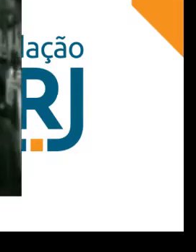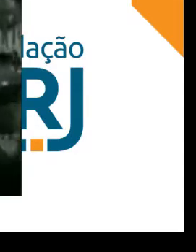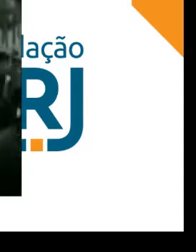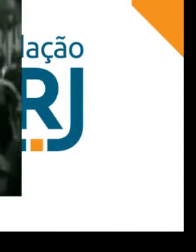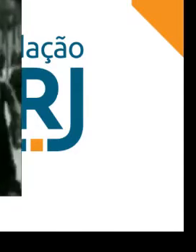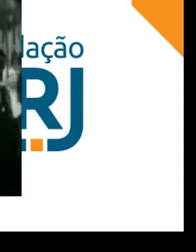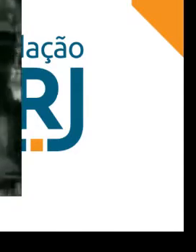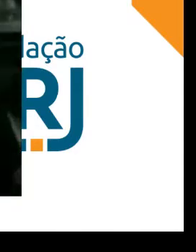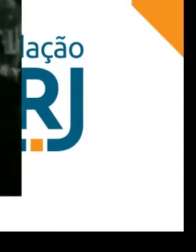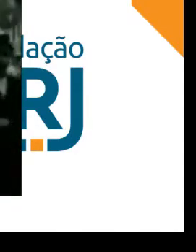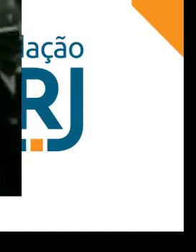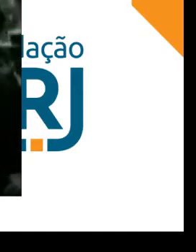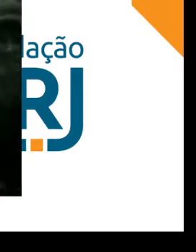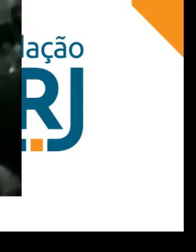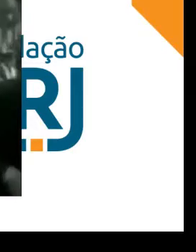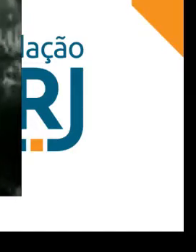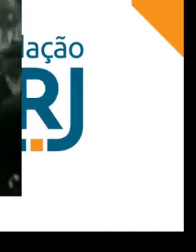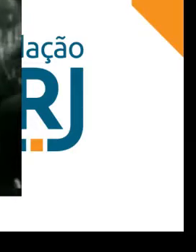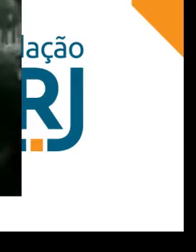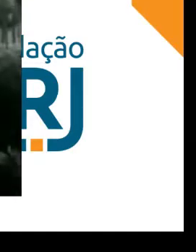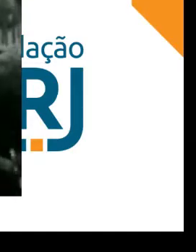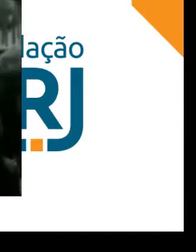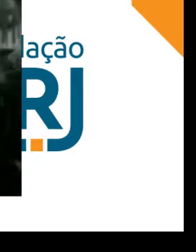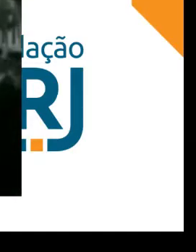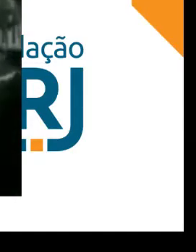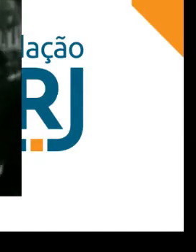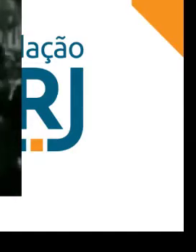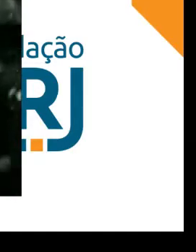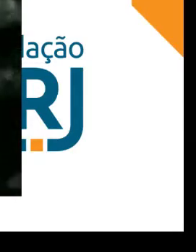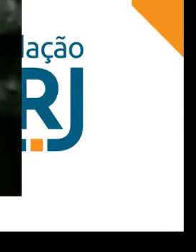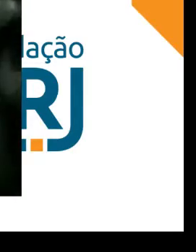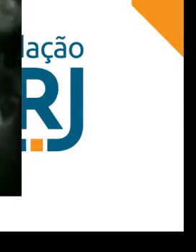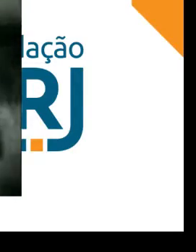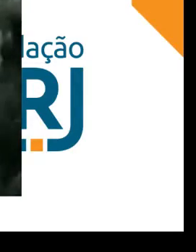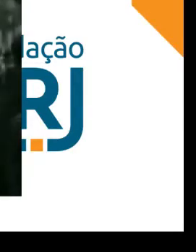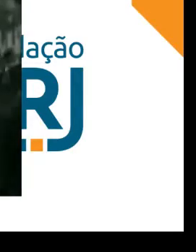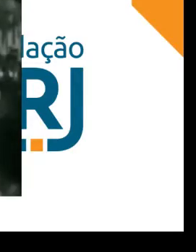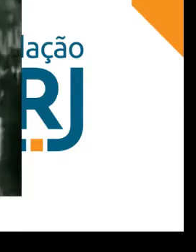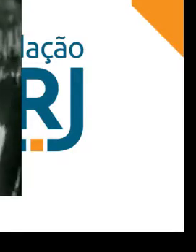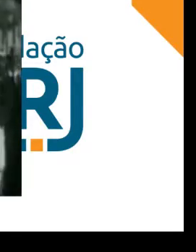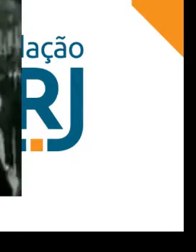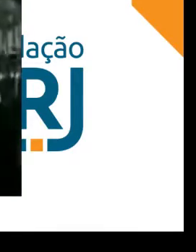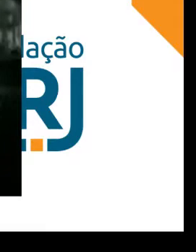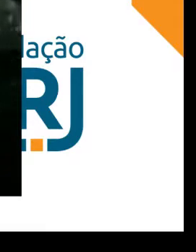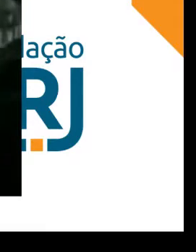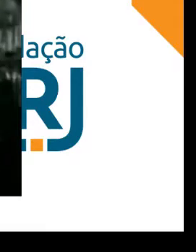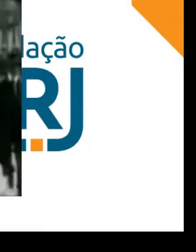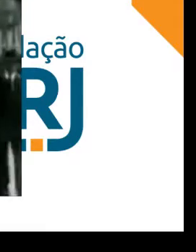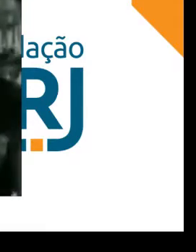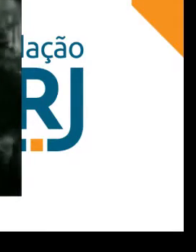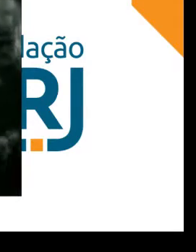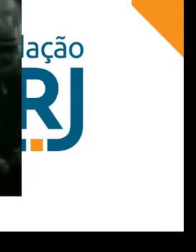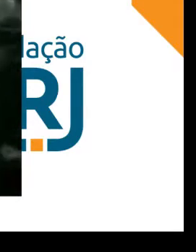No início do século XX, o grande êxodo do campo para a cidade já começara há muito. Na Europa, os operários mais